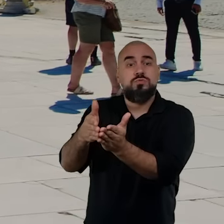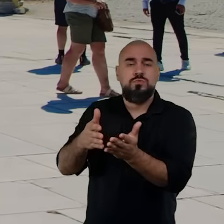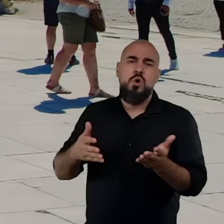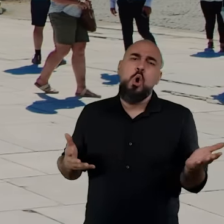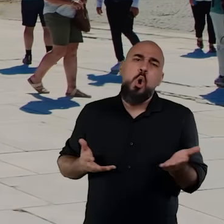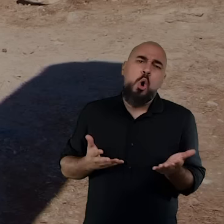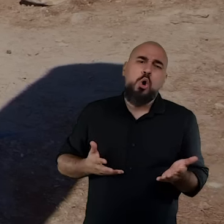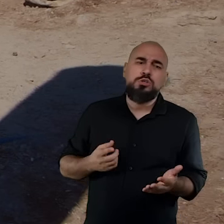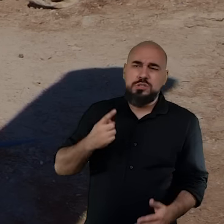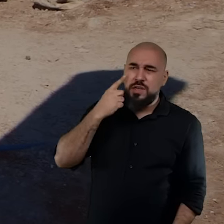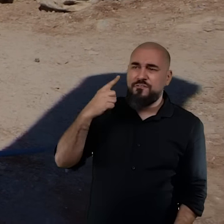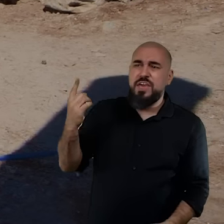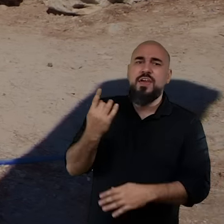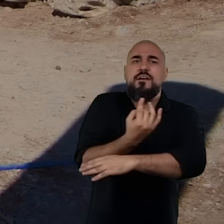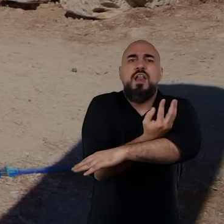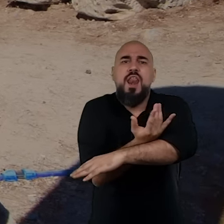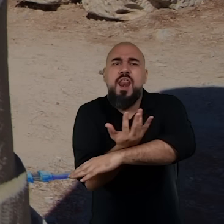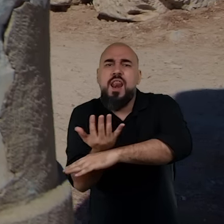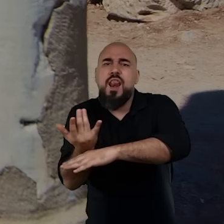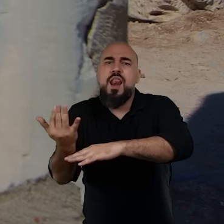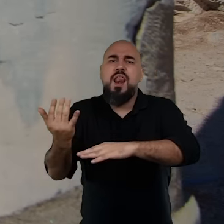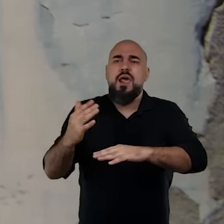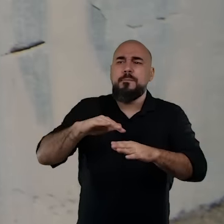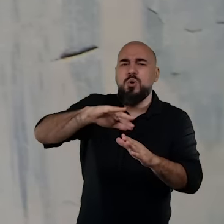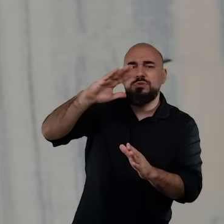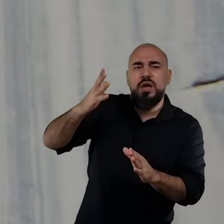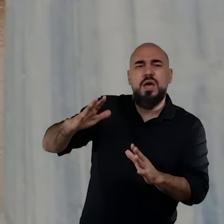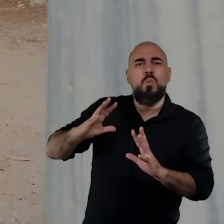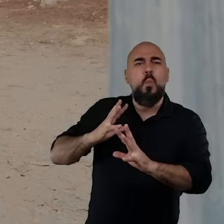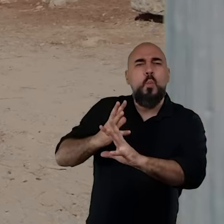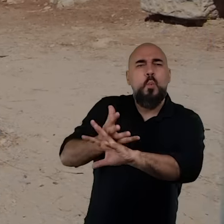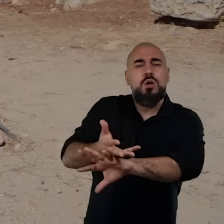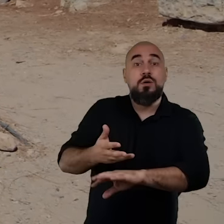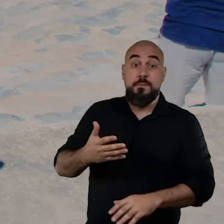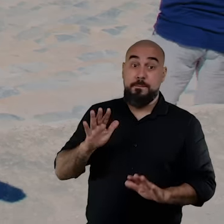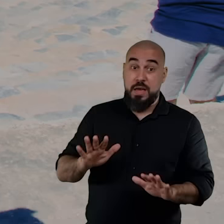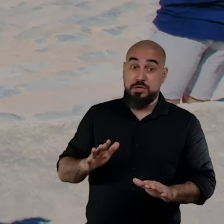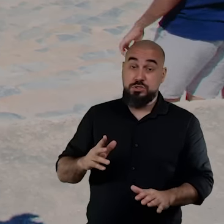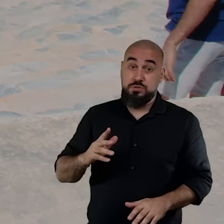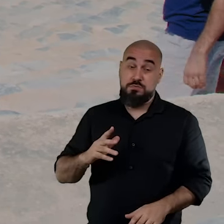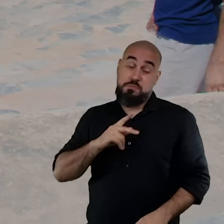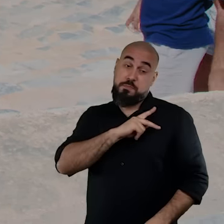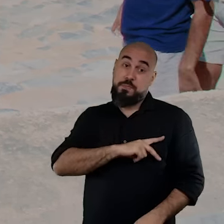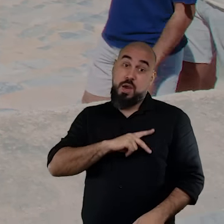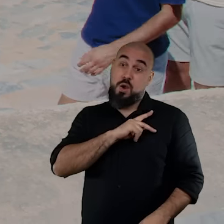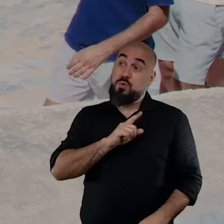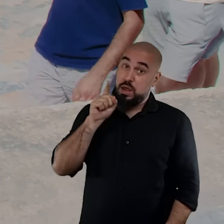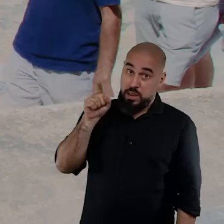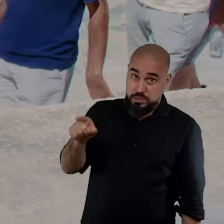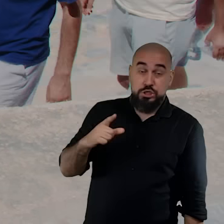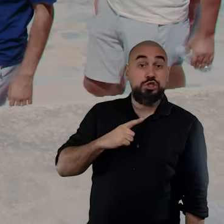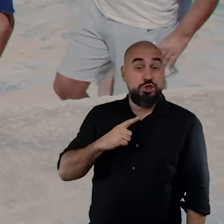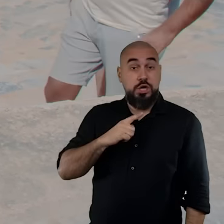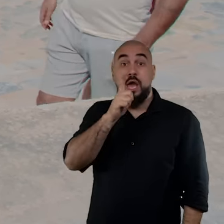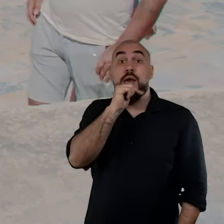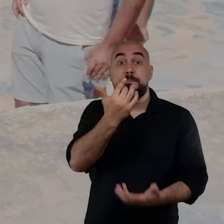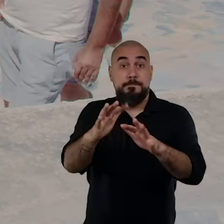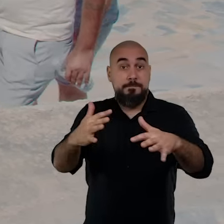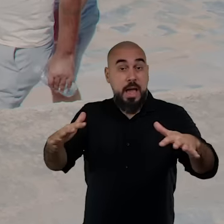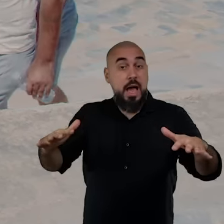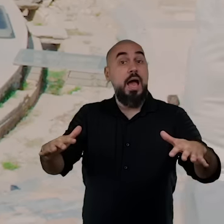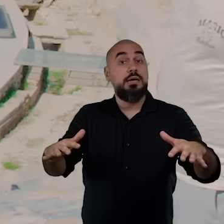Éfeso. Hoje você vê ali uma grande plantação, uma montanha e tudo seco. Mas no tempo do apóstolo, ali